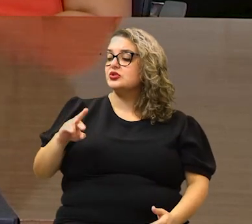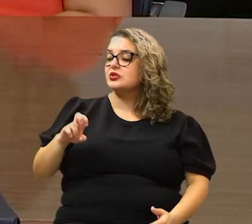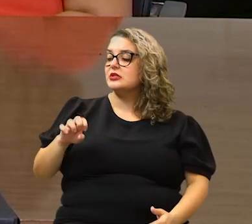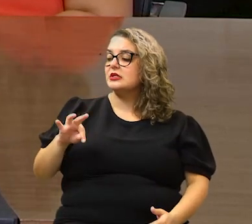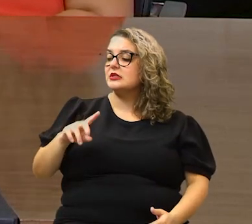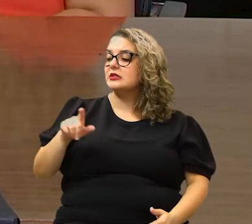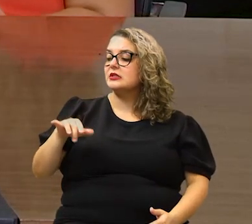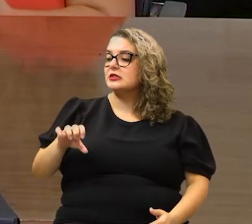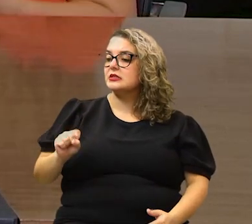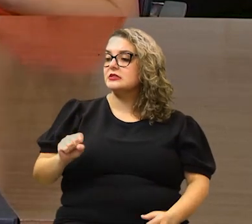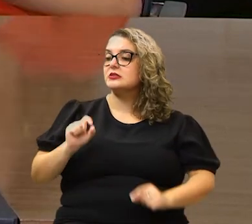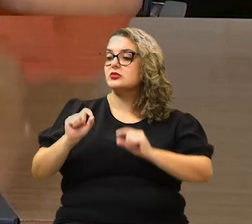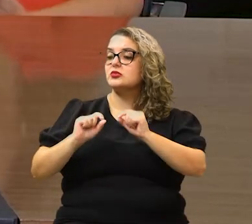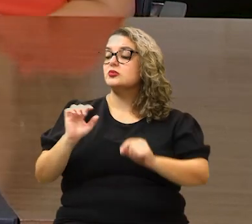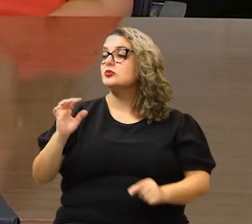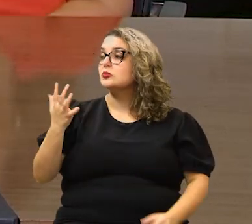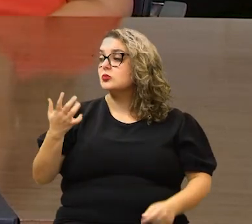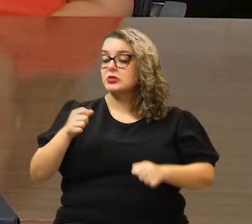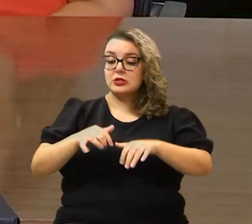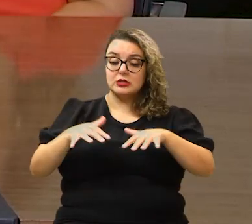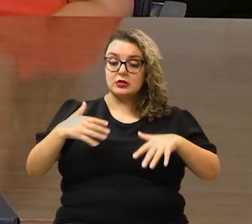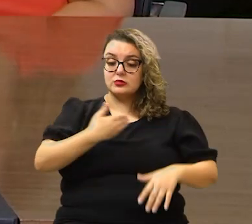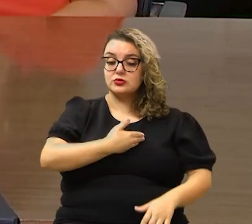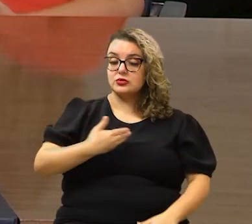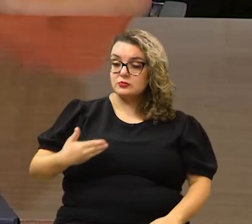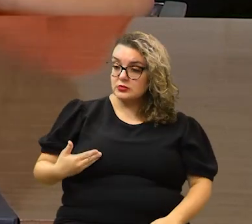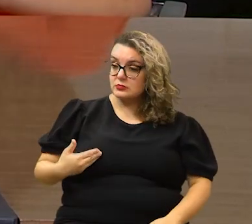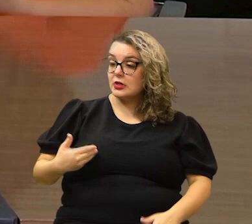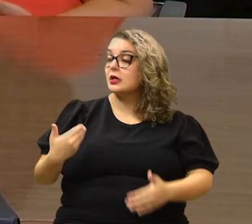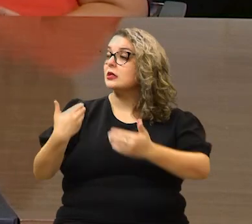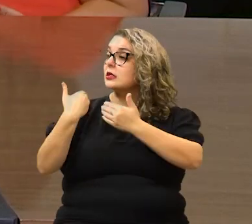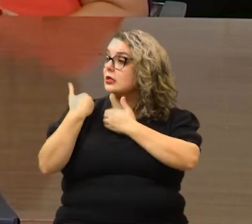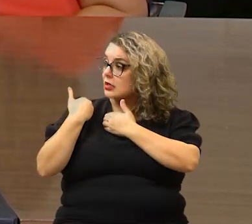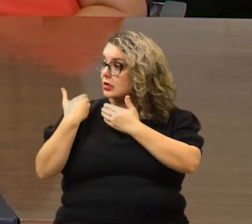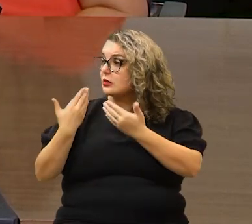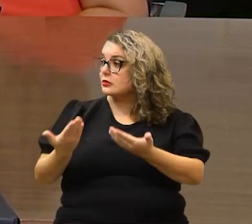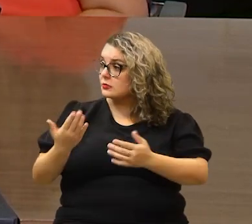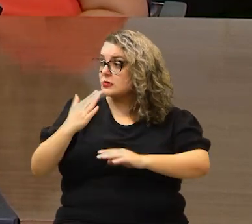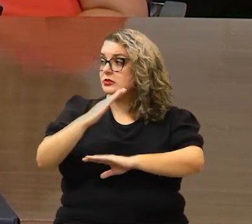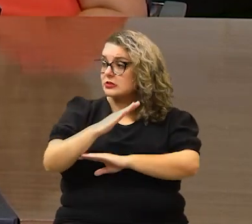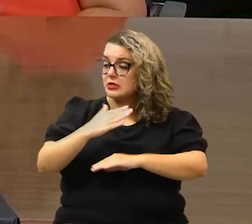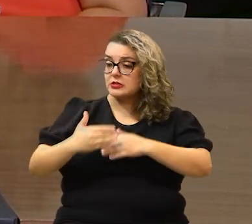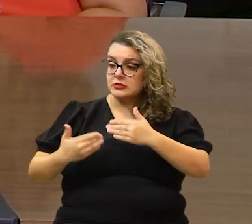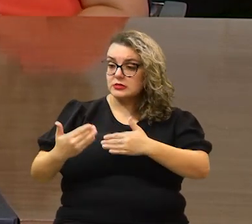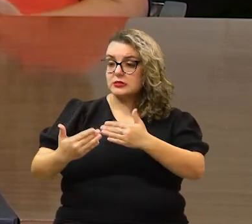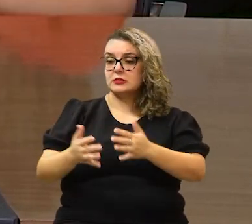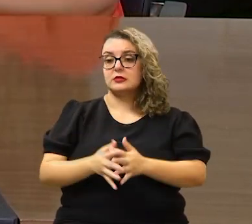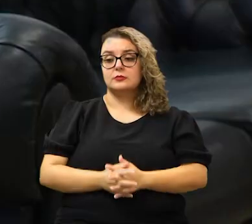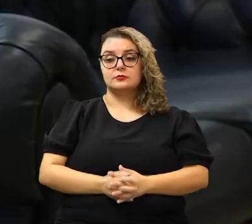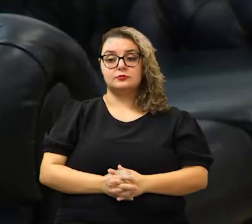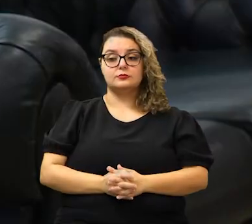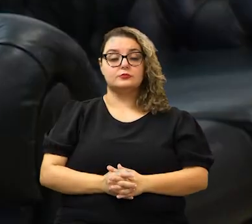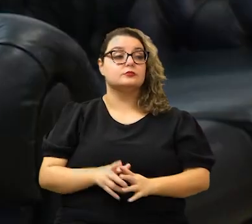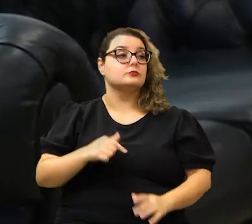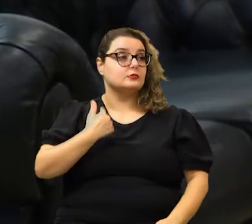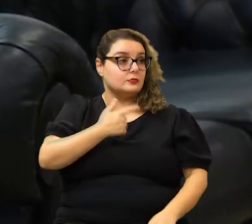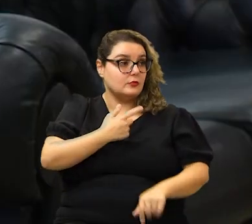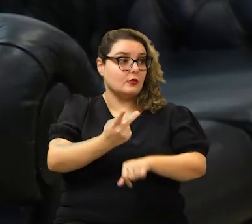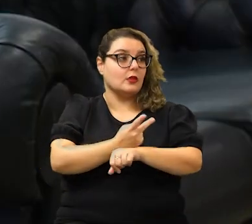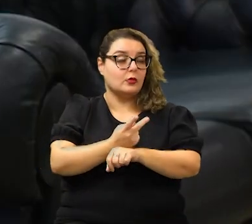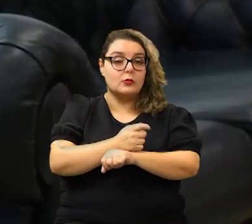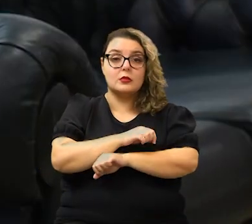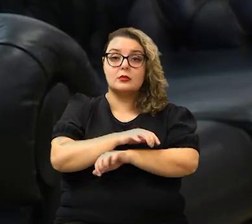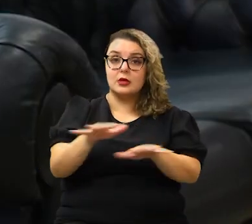diretrizes orçamentárias, o que acontece na audiência pública e a responsabilidade da Câmara nesse processo. A gente tem